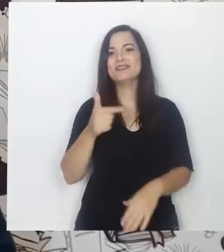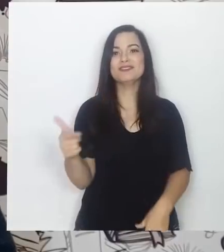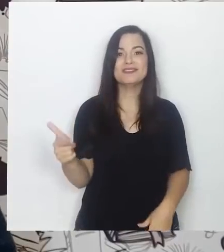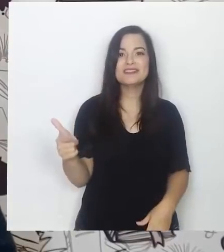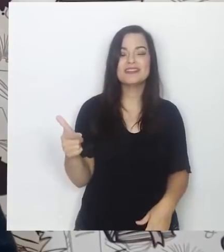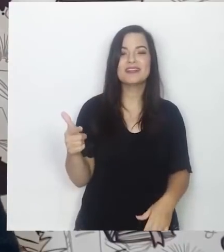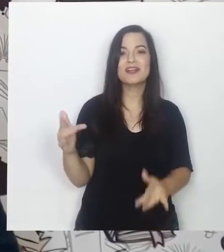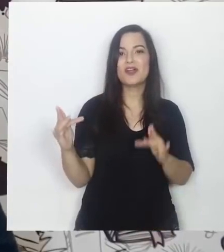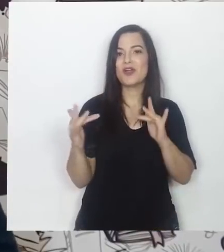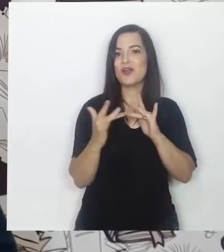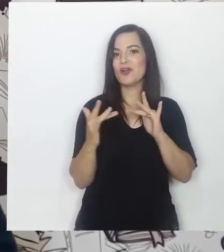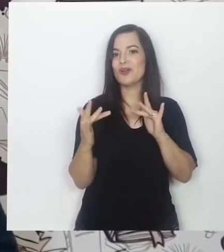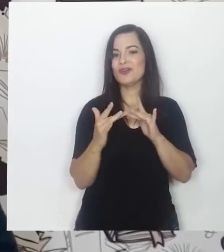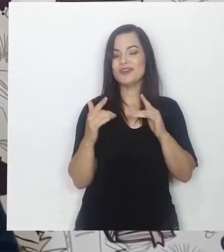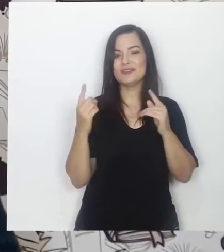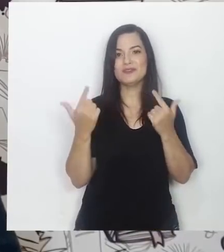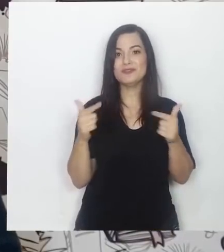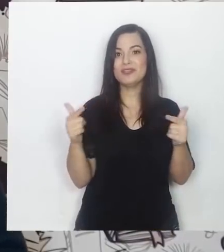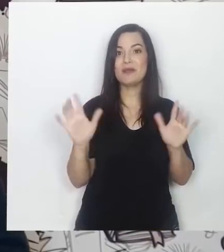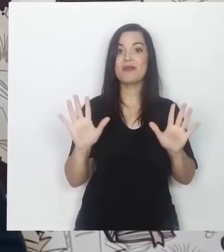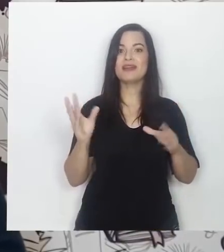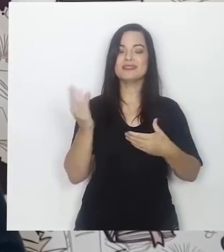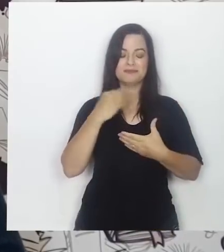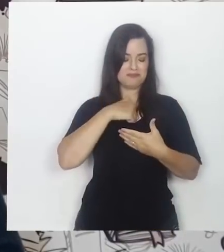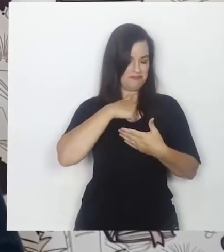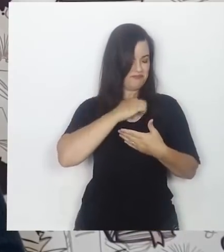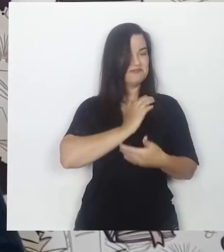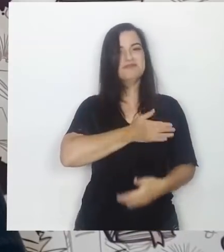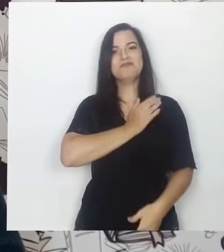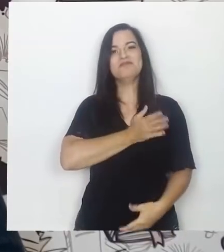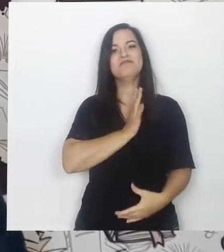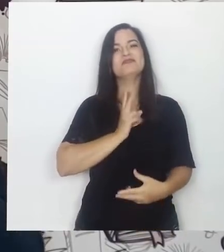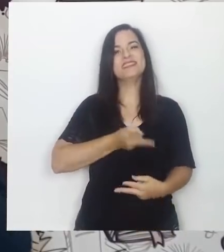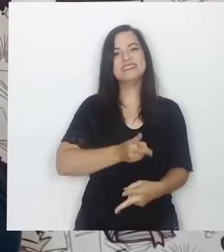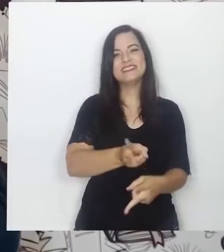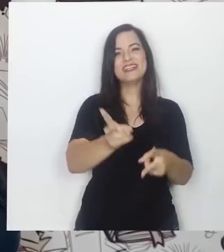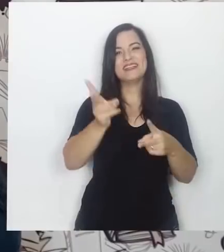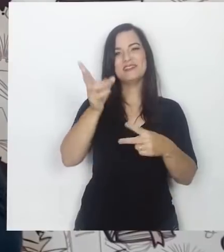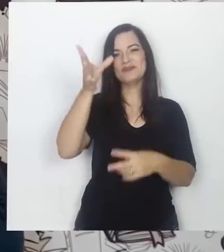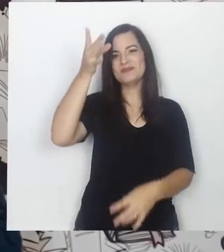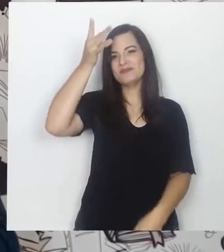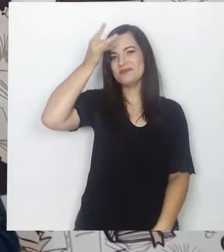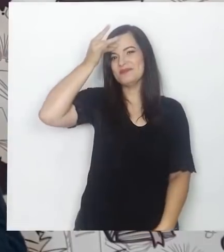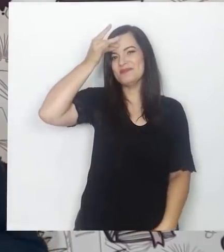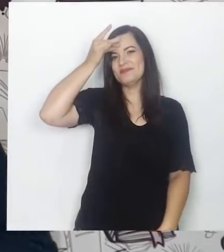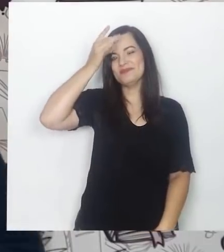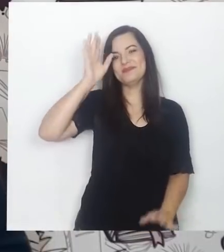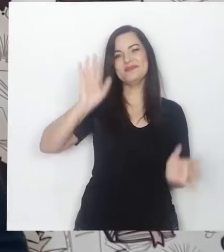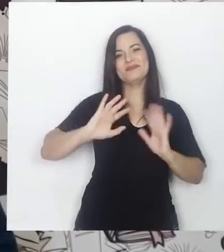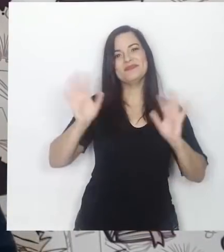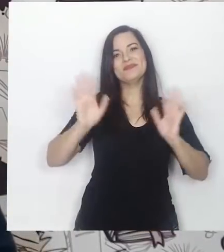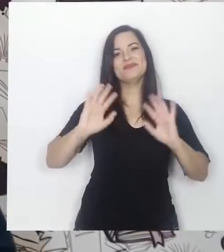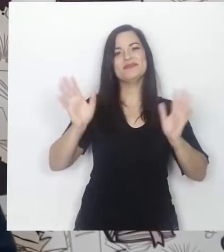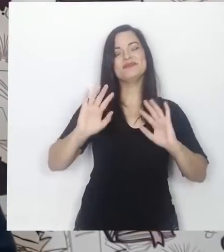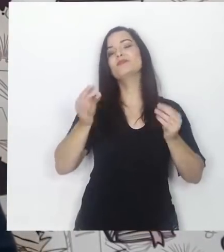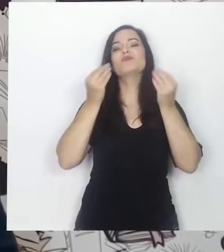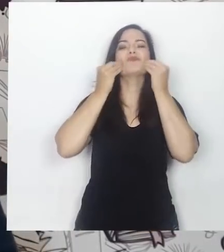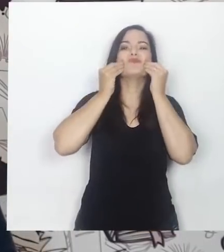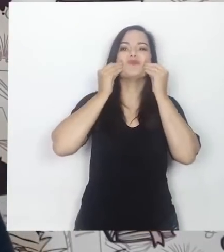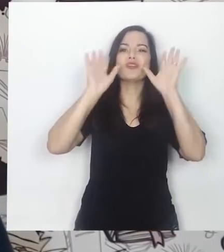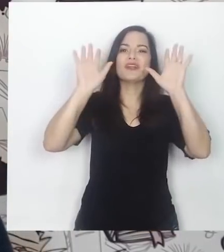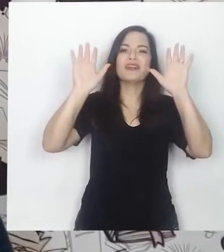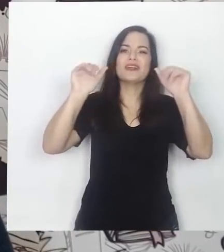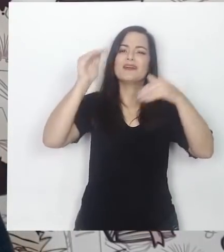nossa conexão, mas vai ter aqui para sempre no meu coração, tá bom? Grande beijo para todos